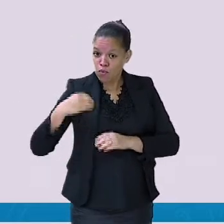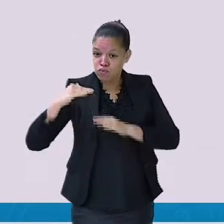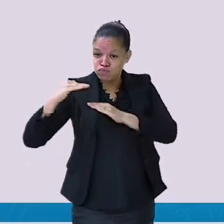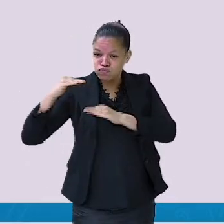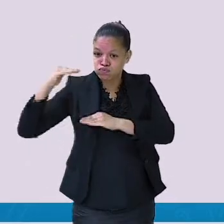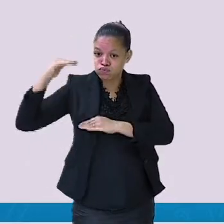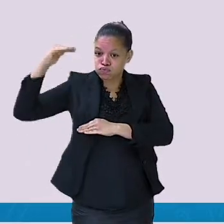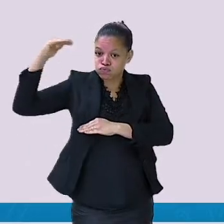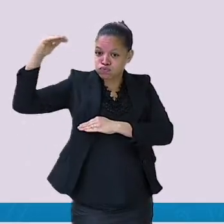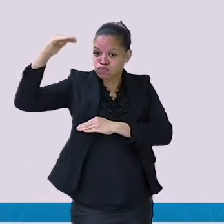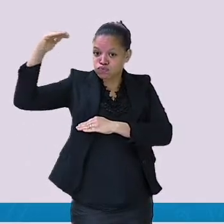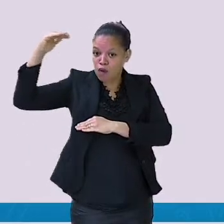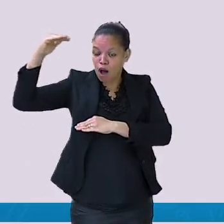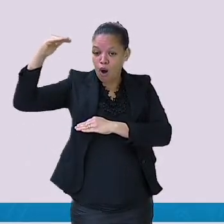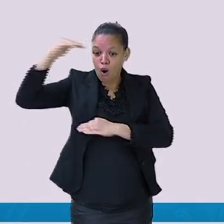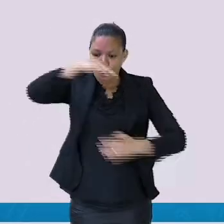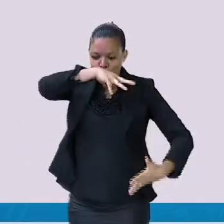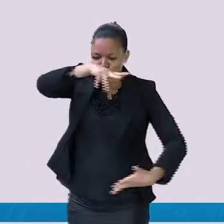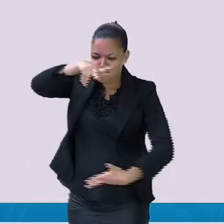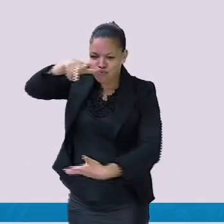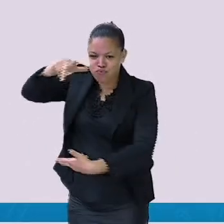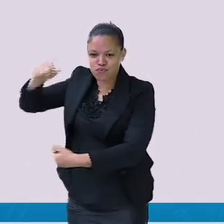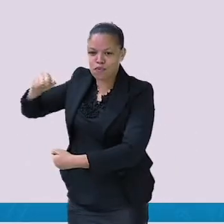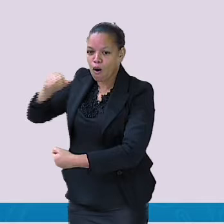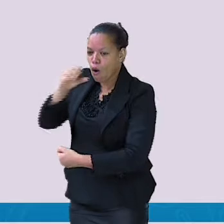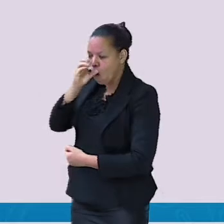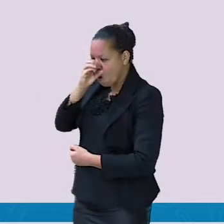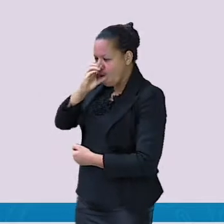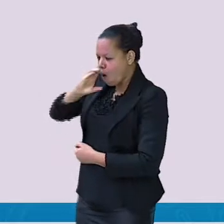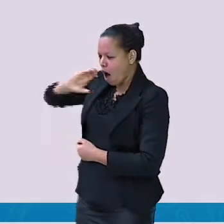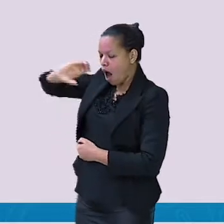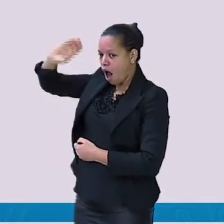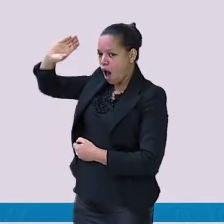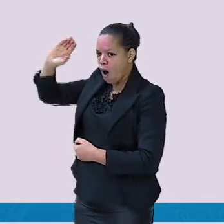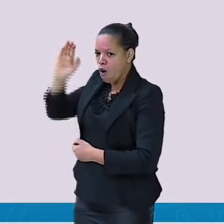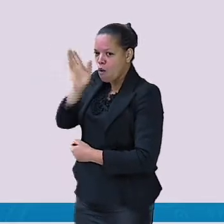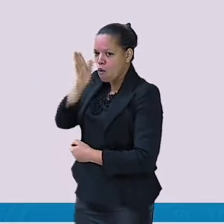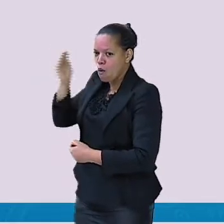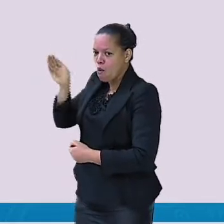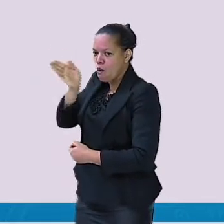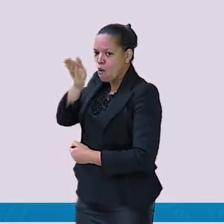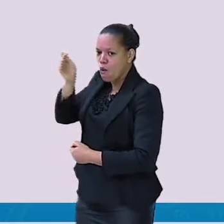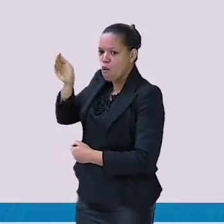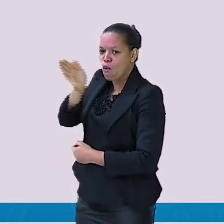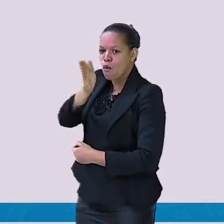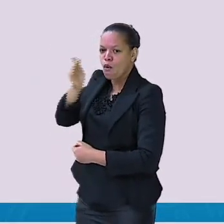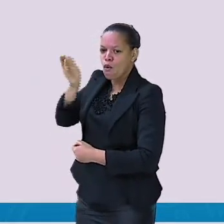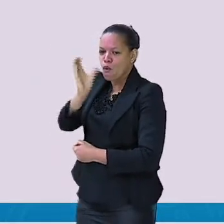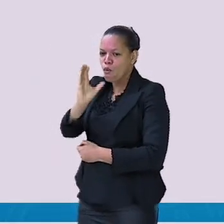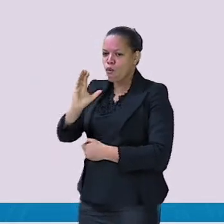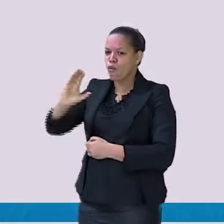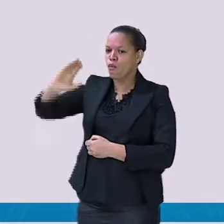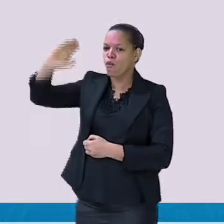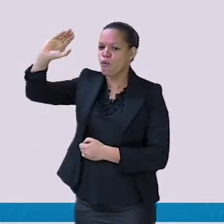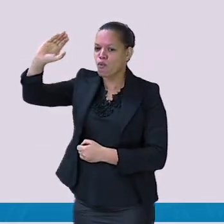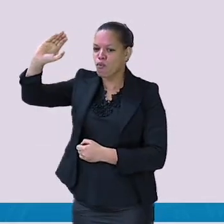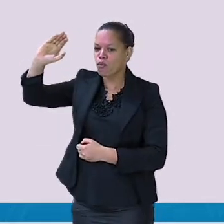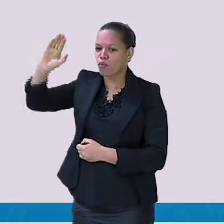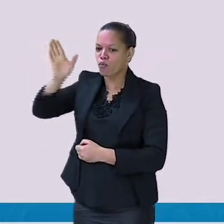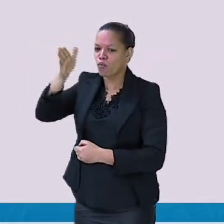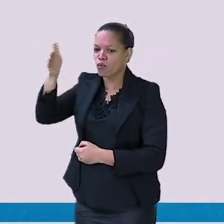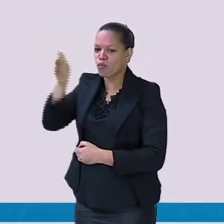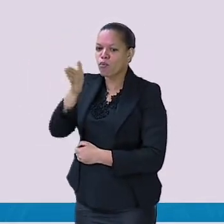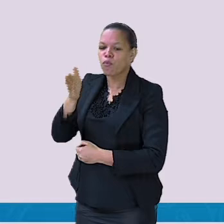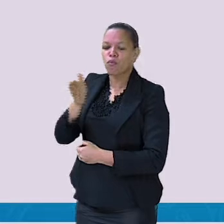do planeta. A tromba desses animais é flexível e longa, com narinas na